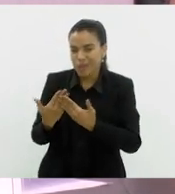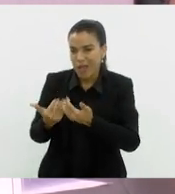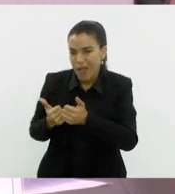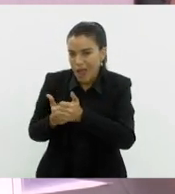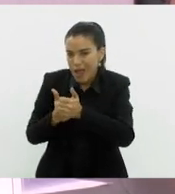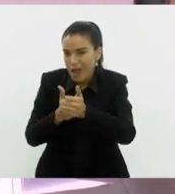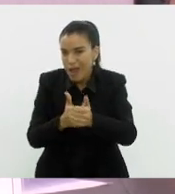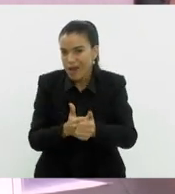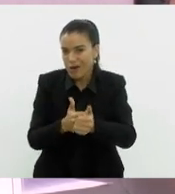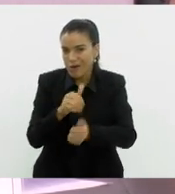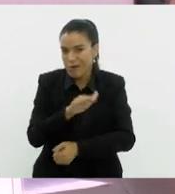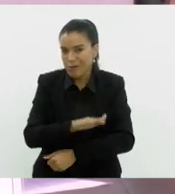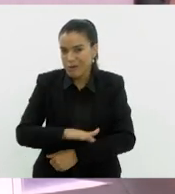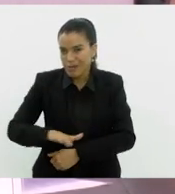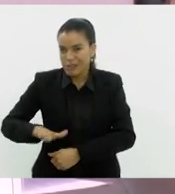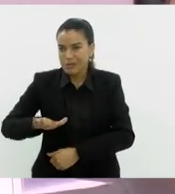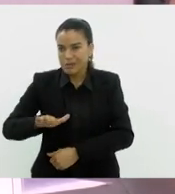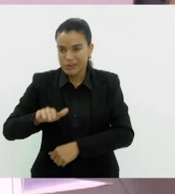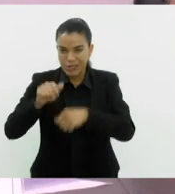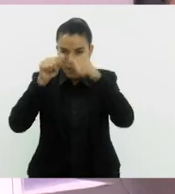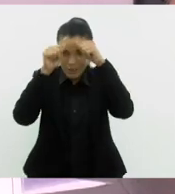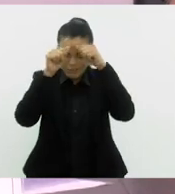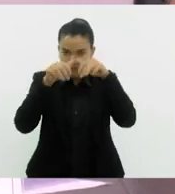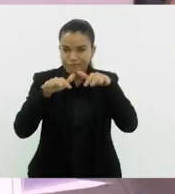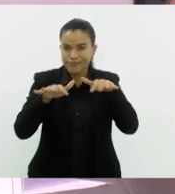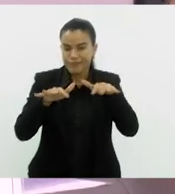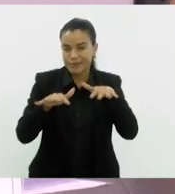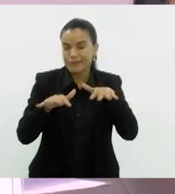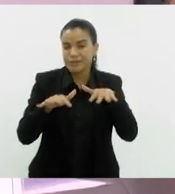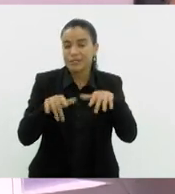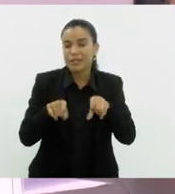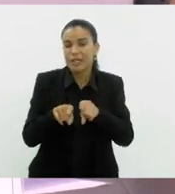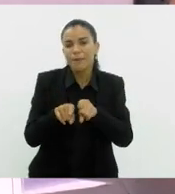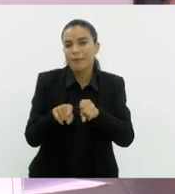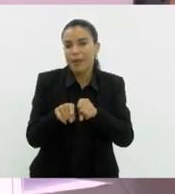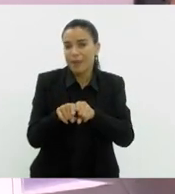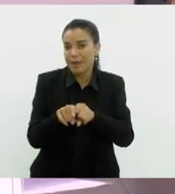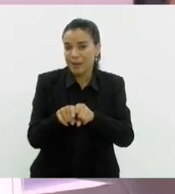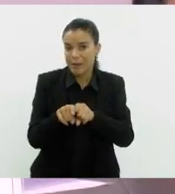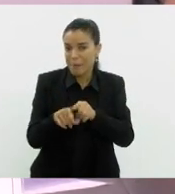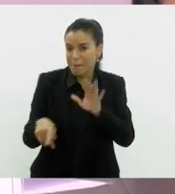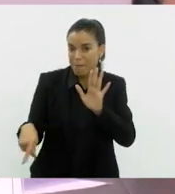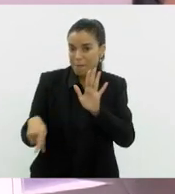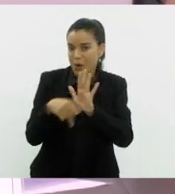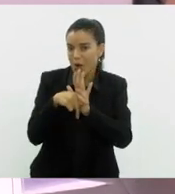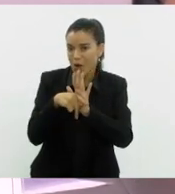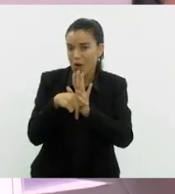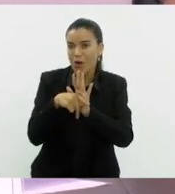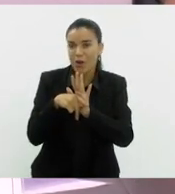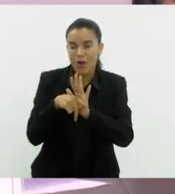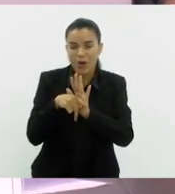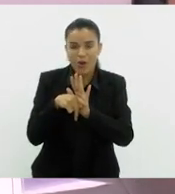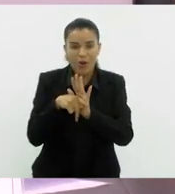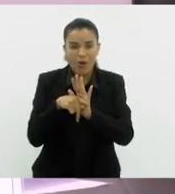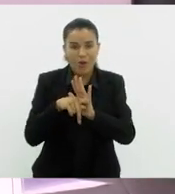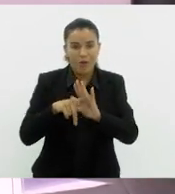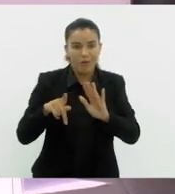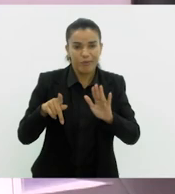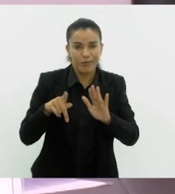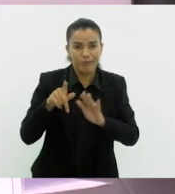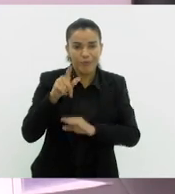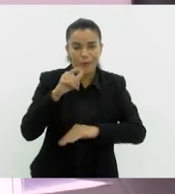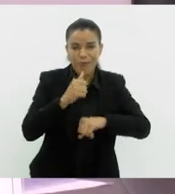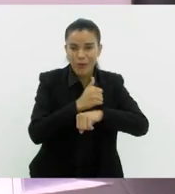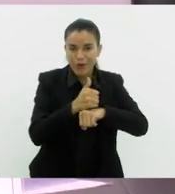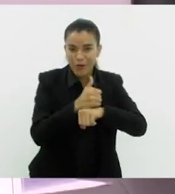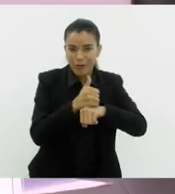acompanhar as crianças atípicas, a gente vê que nem eles têm o seu trabalho reconhecido,